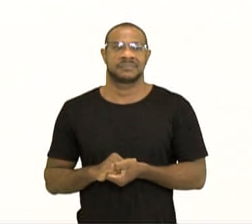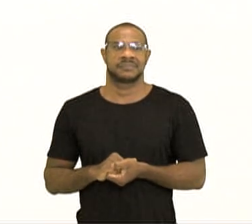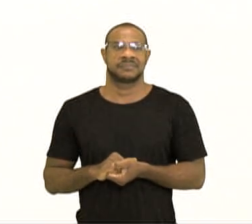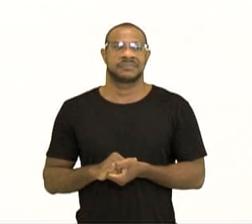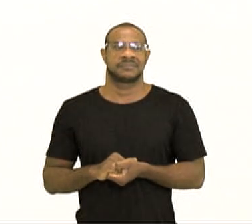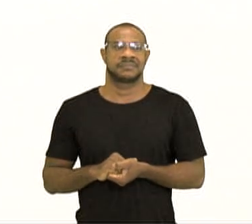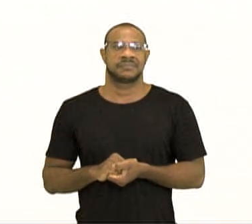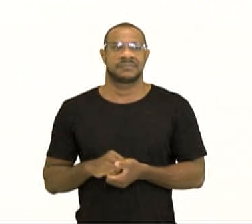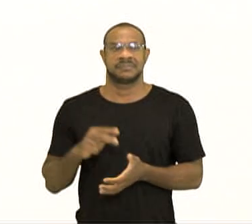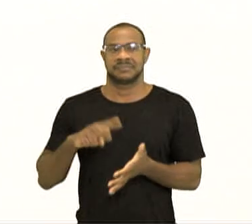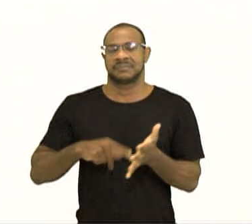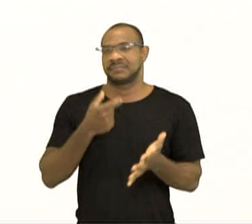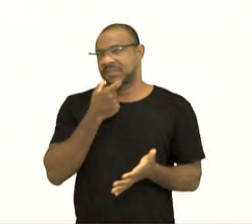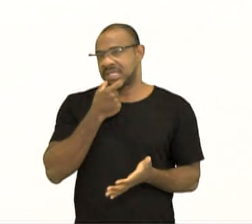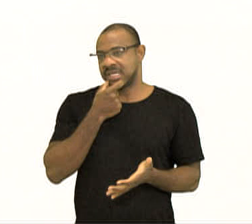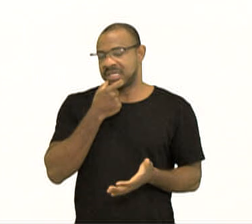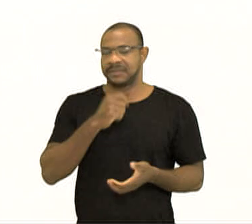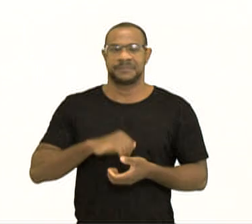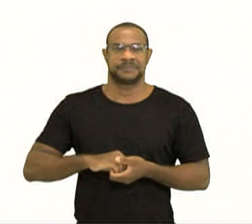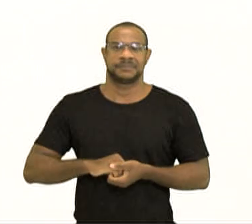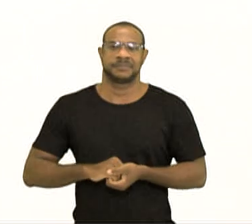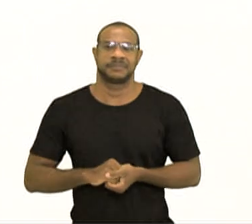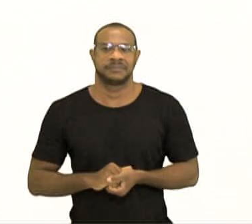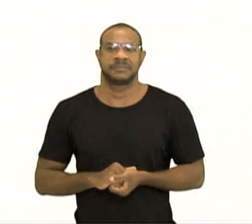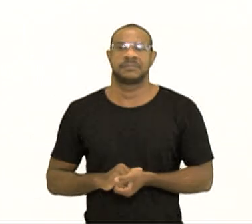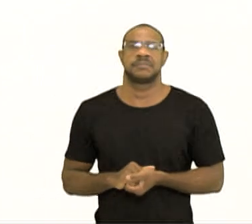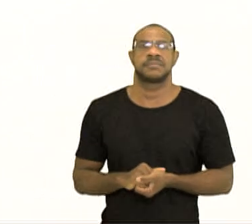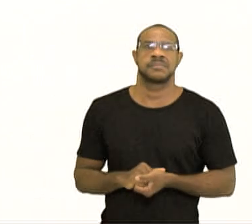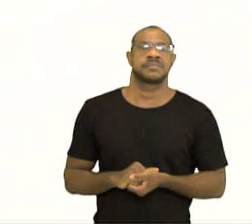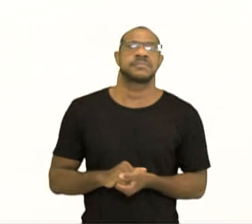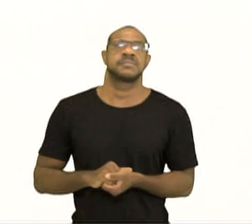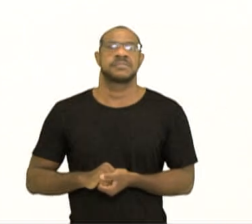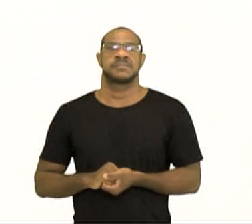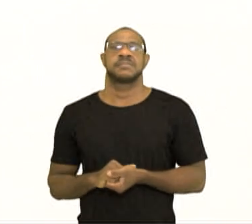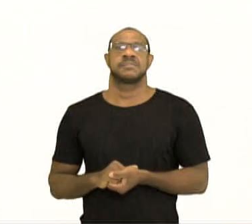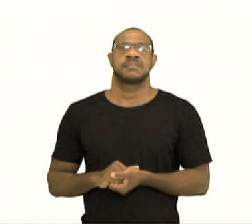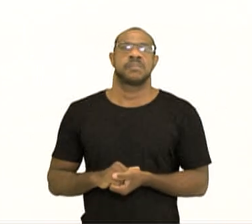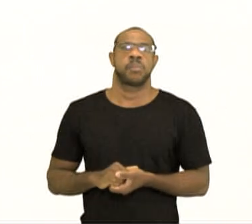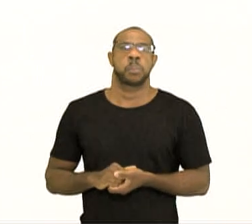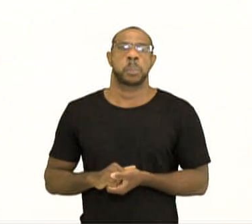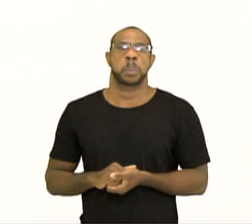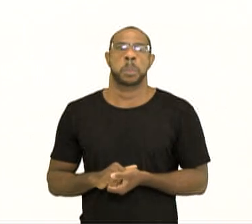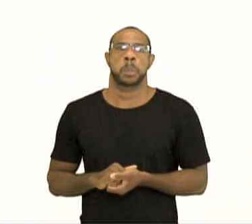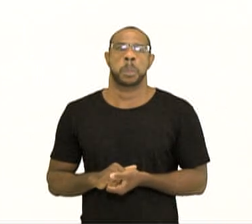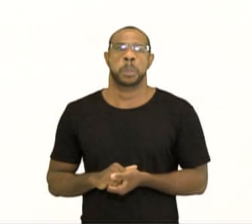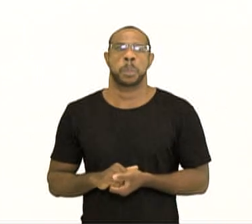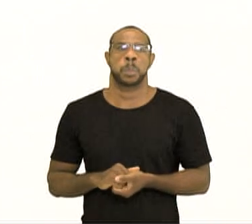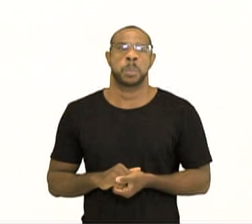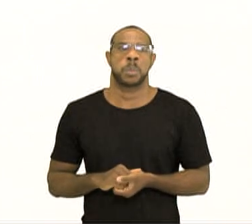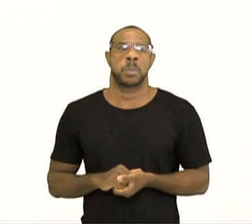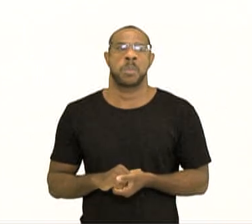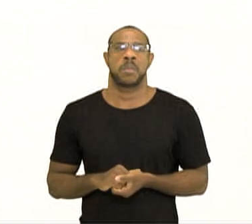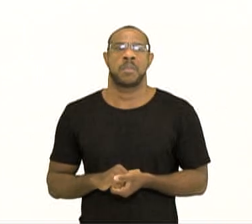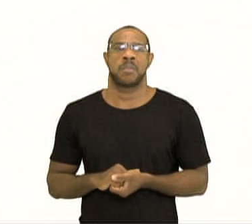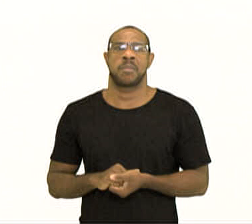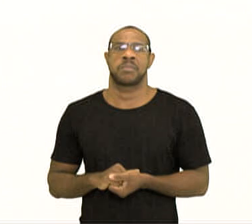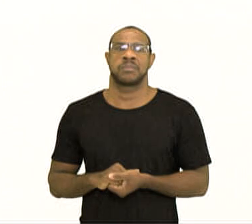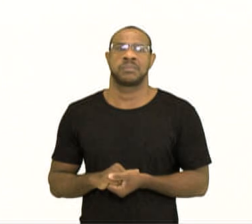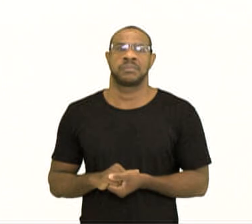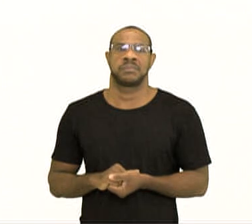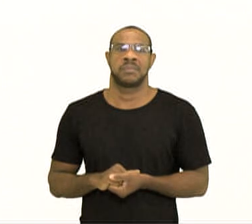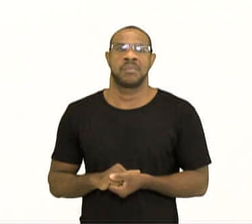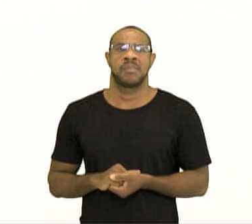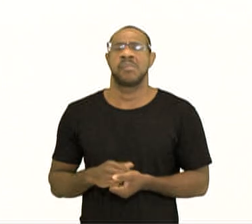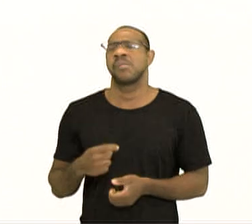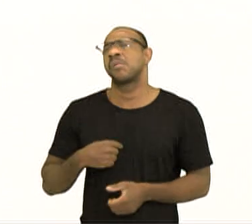Really? What will it cost if you do that? About 15,000 euros, I think. O Tim fala assim, quer